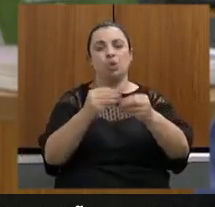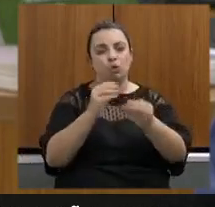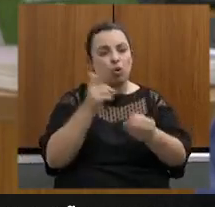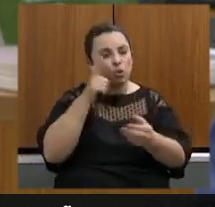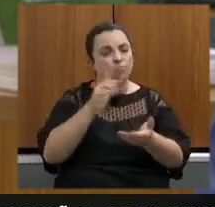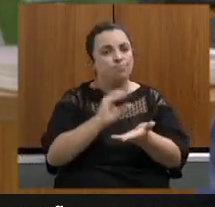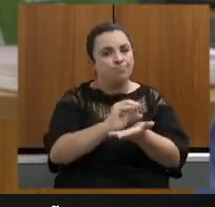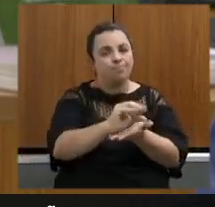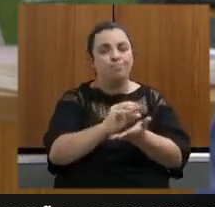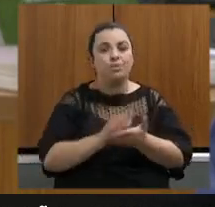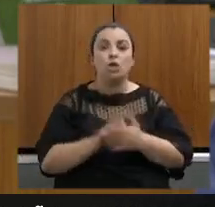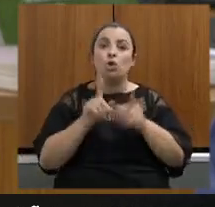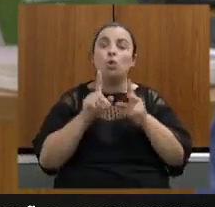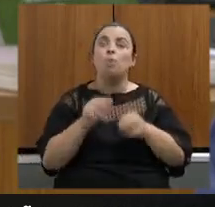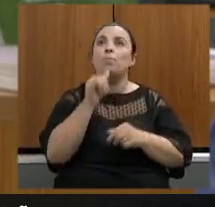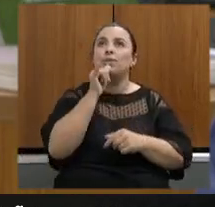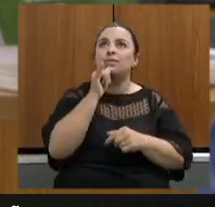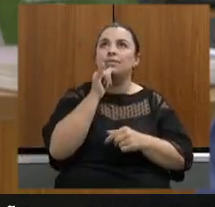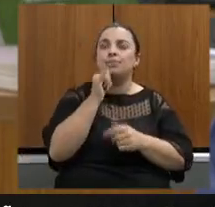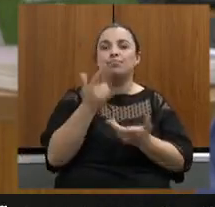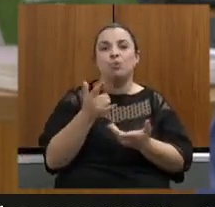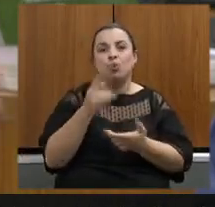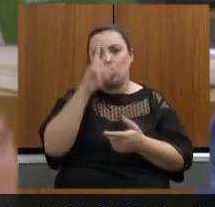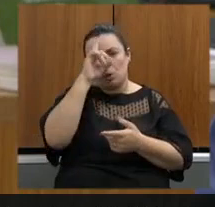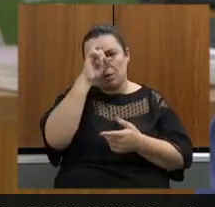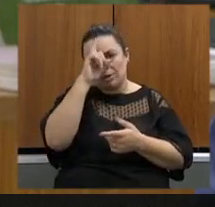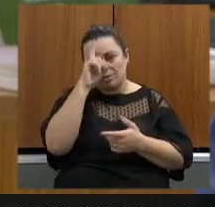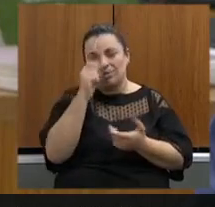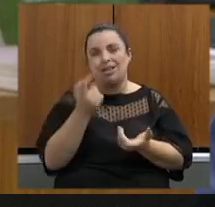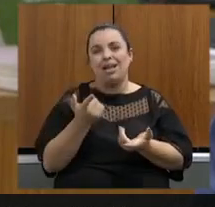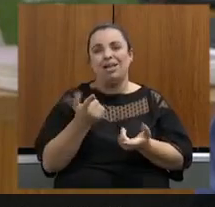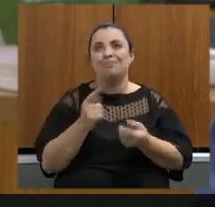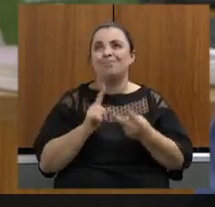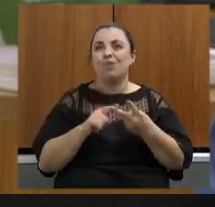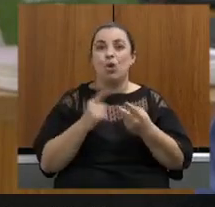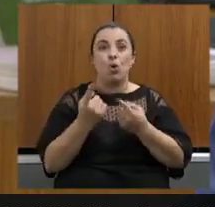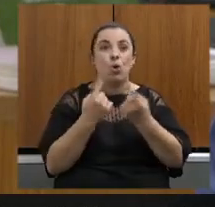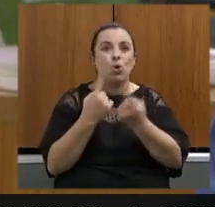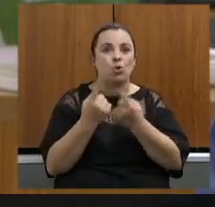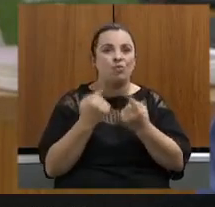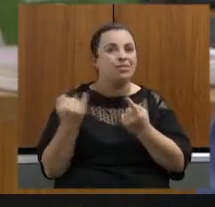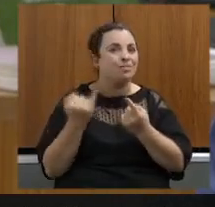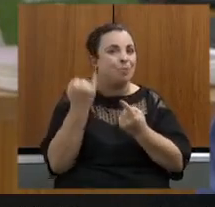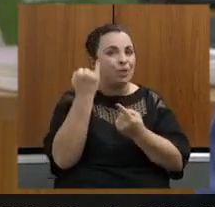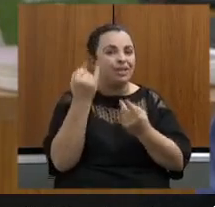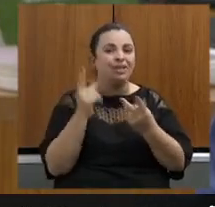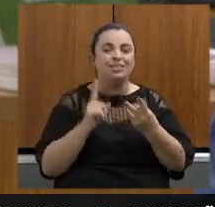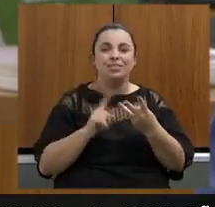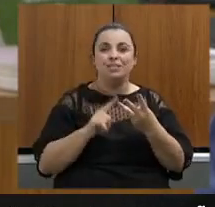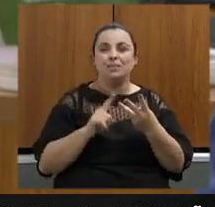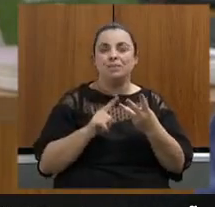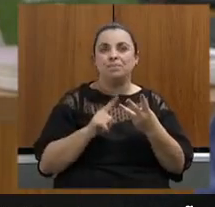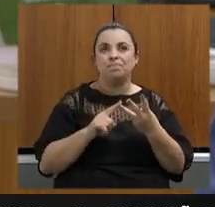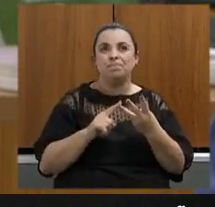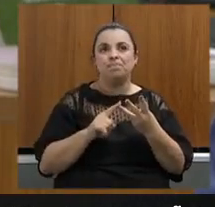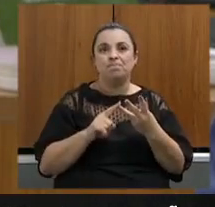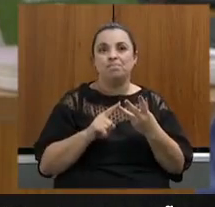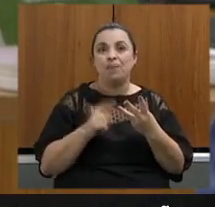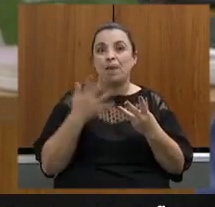Hospital Regional que tá pontuado como rodovias importantes que estão pontuados como